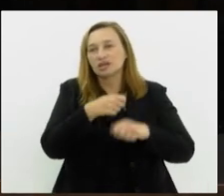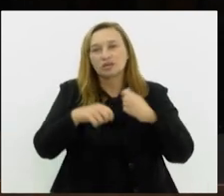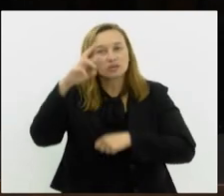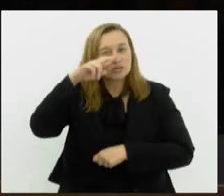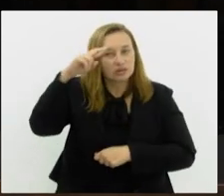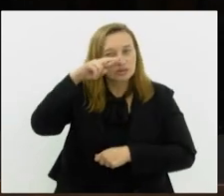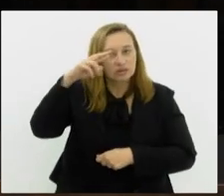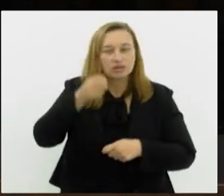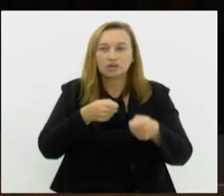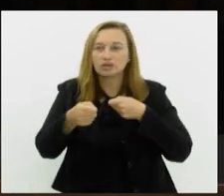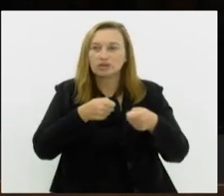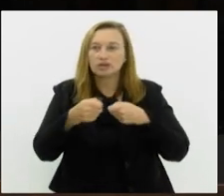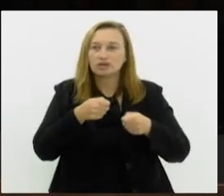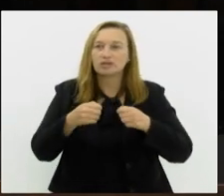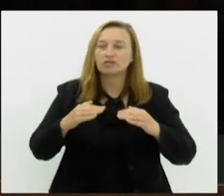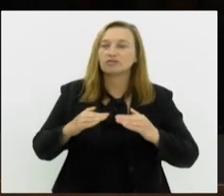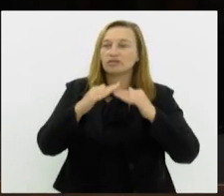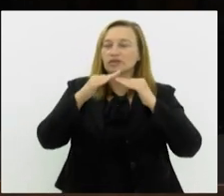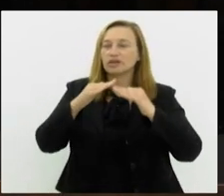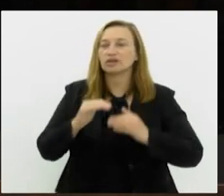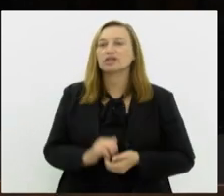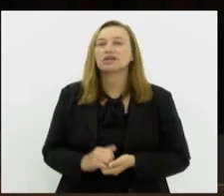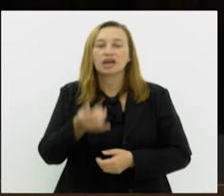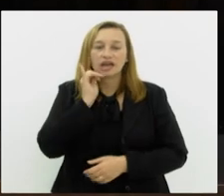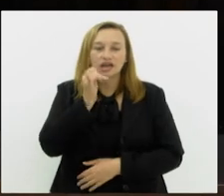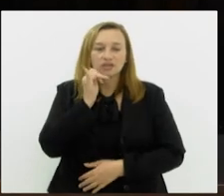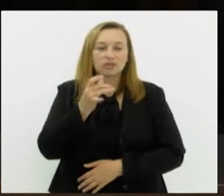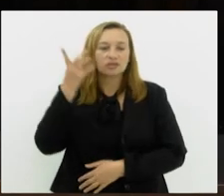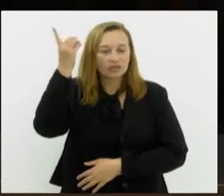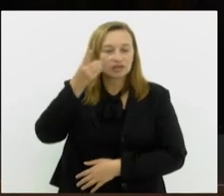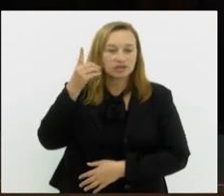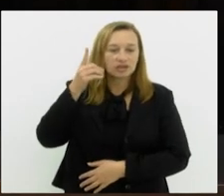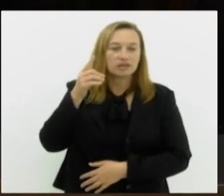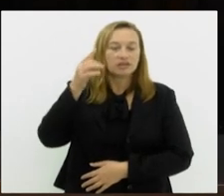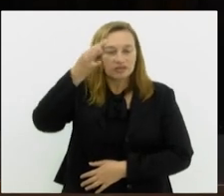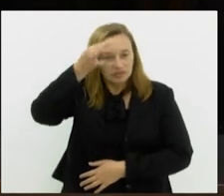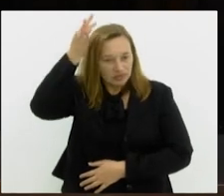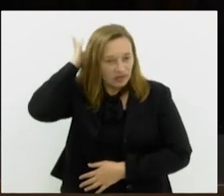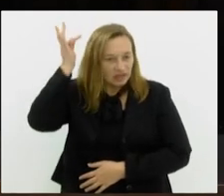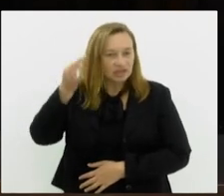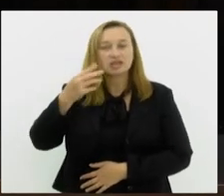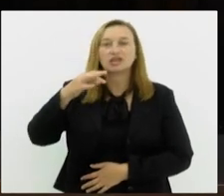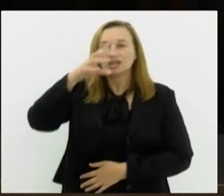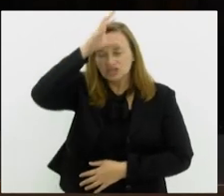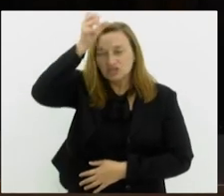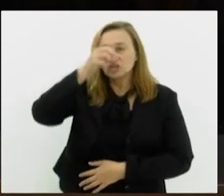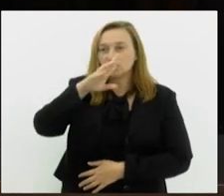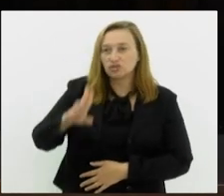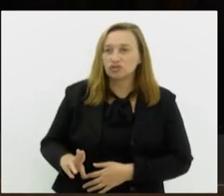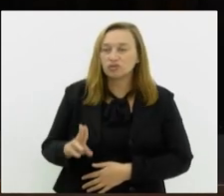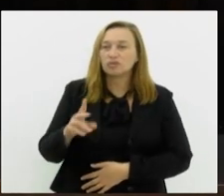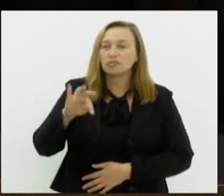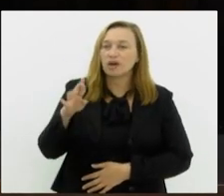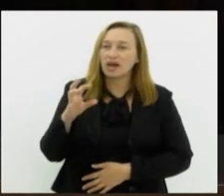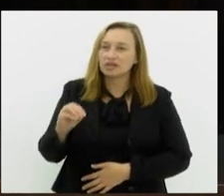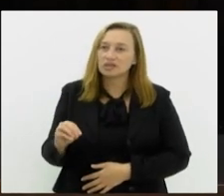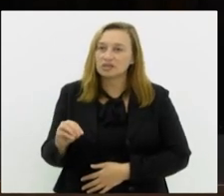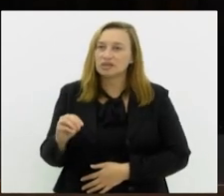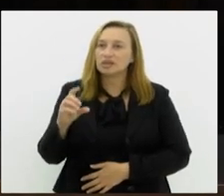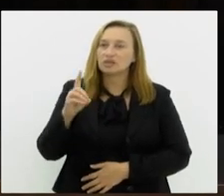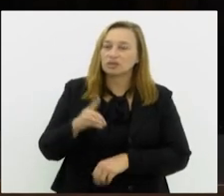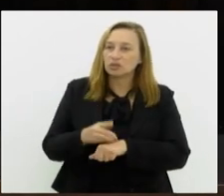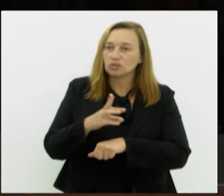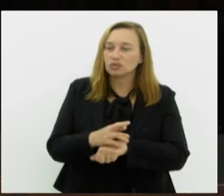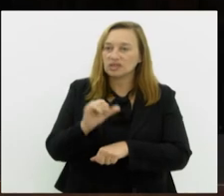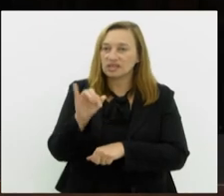financeira e controle, favorável. Relatores, deputado Fred Pacheco, tia Ju, Márcio Canella e doutor